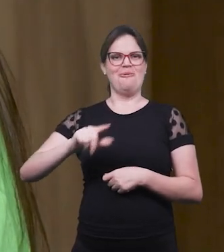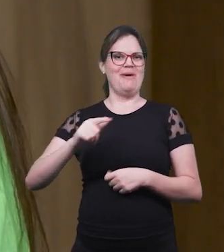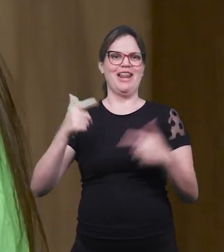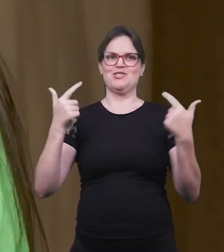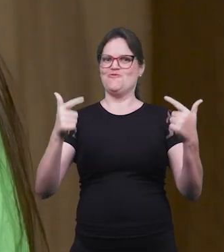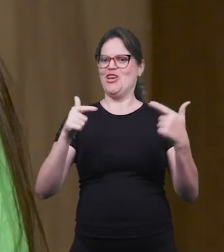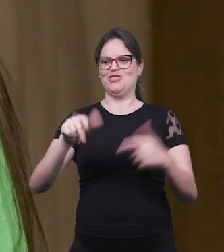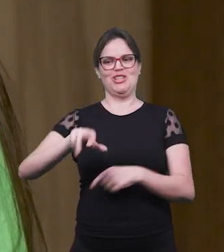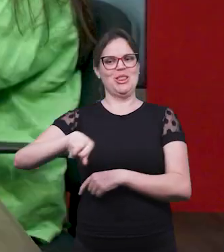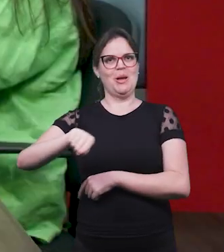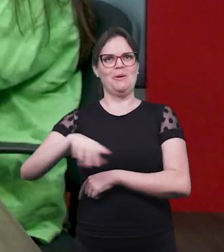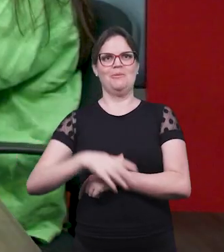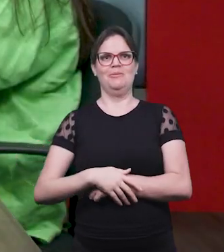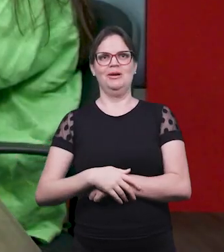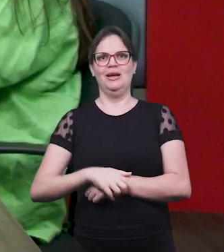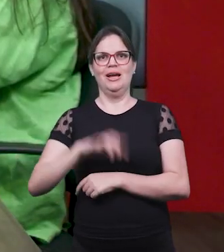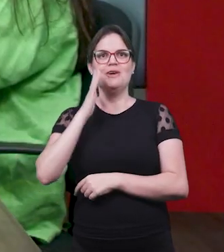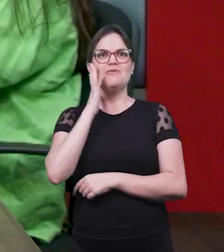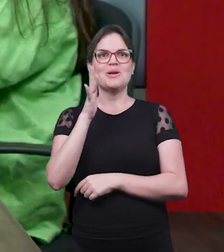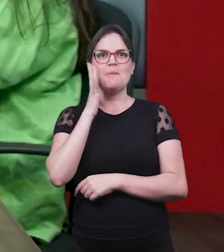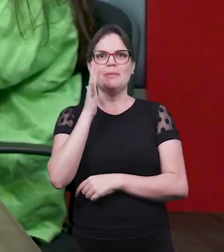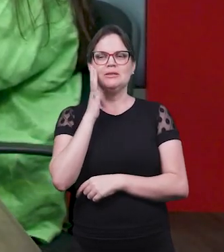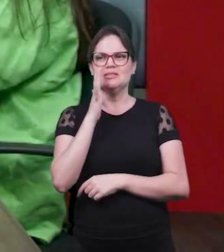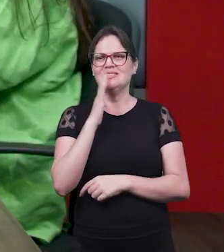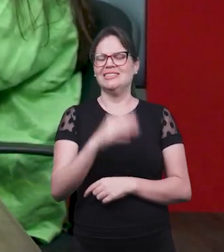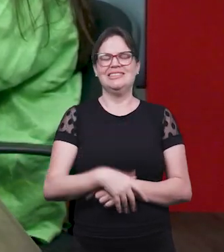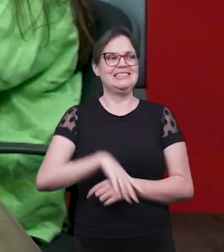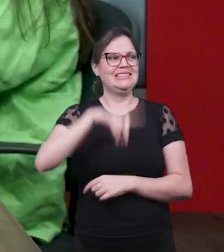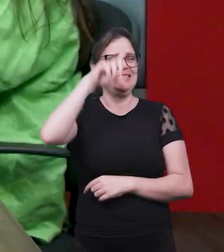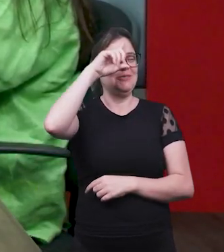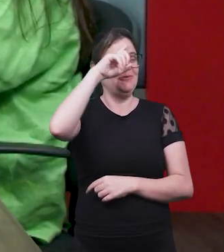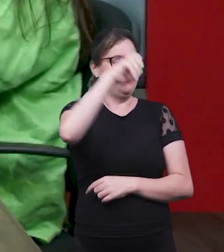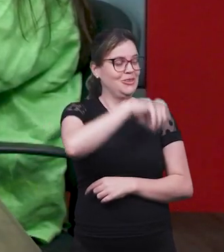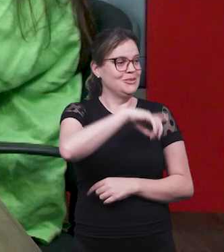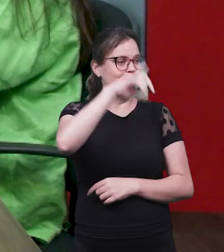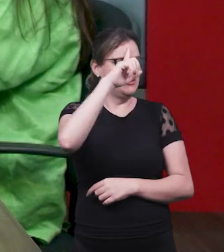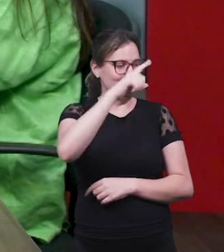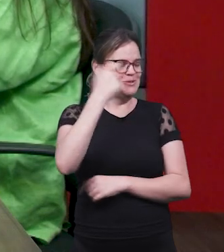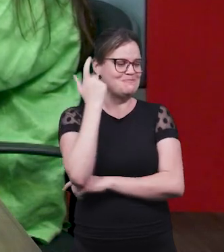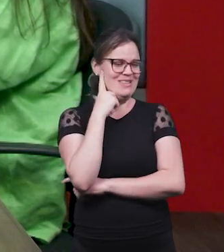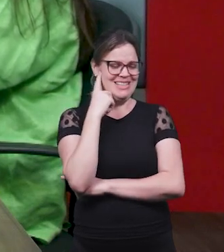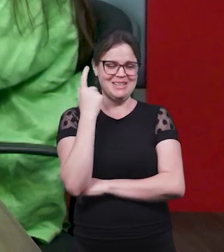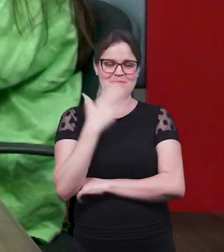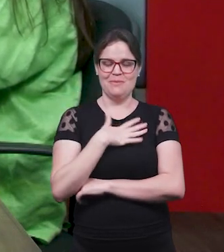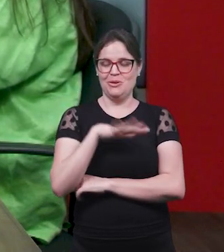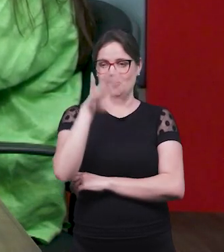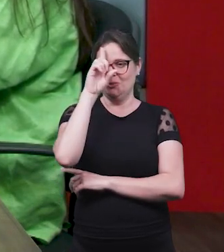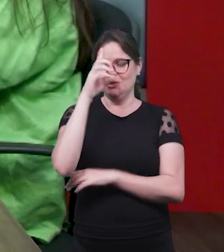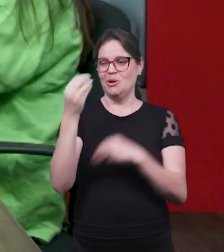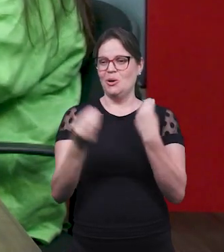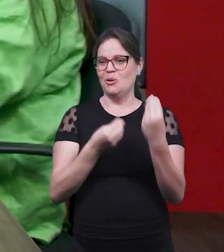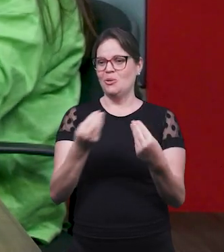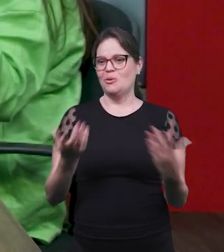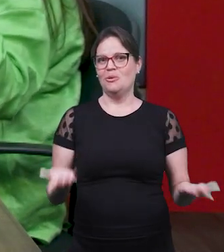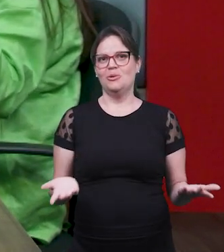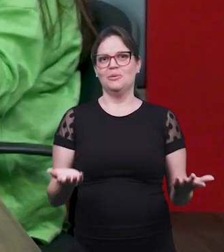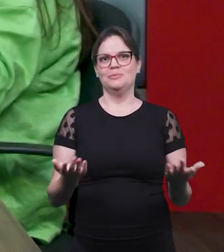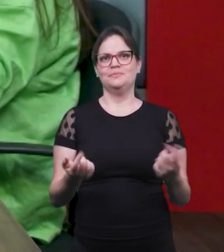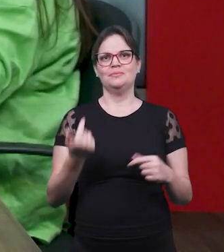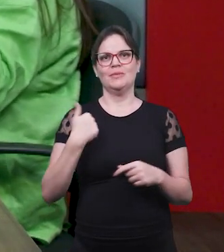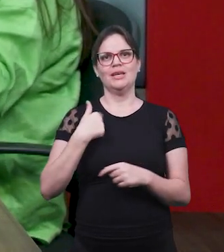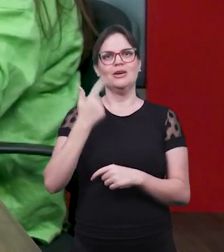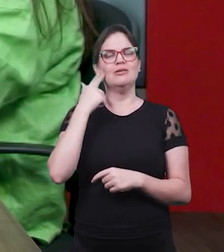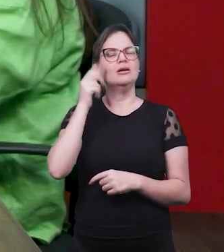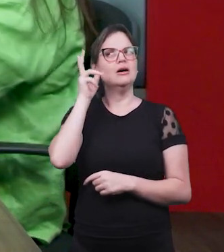Porque eu já estou imaginando a pressão aqui. Eu falei, o que vai acontecer comigo agora? Porque agora estou perdida. E eu ouvindo algumas